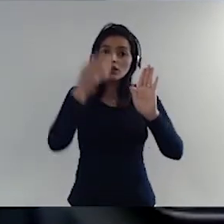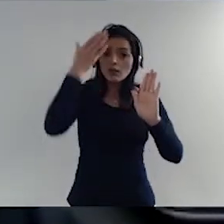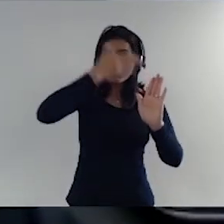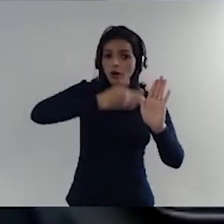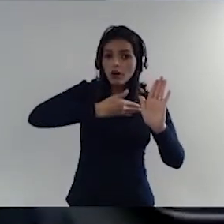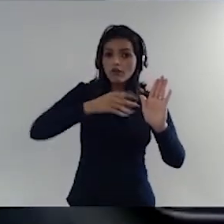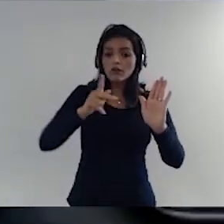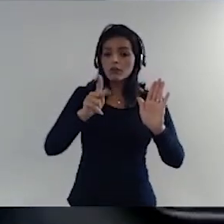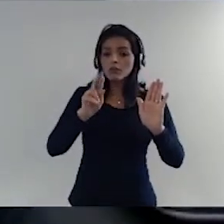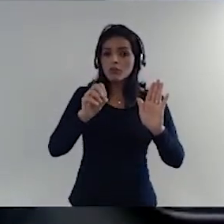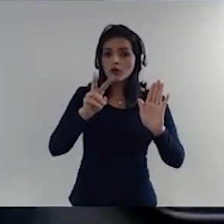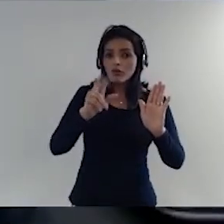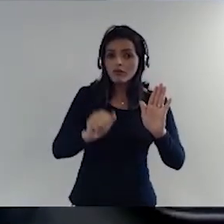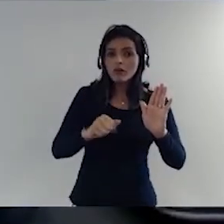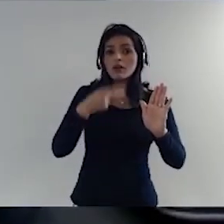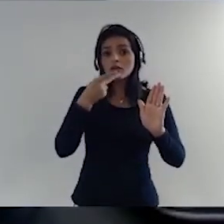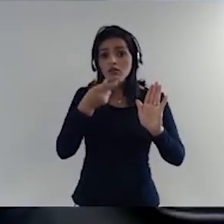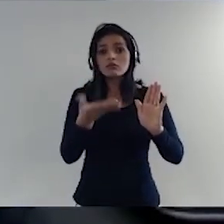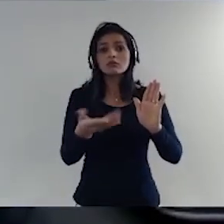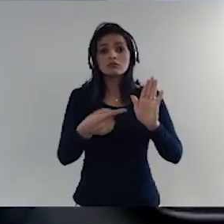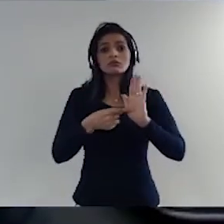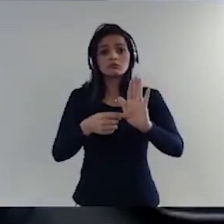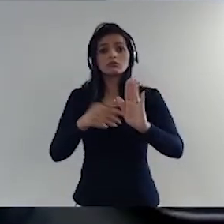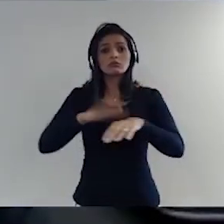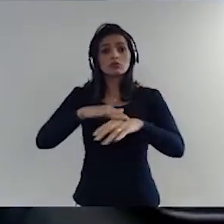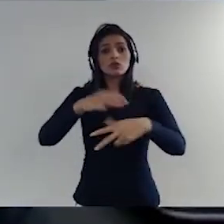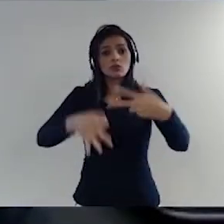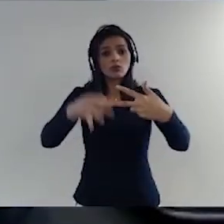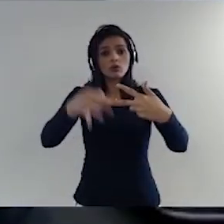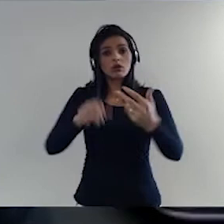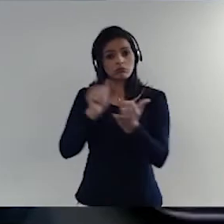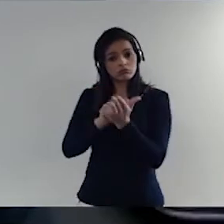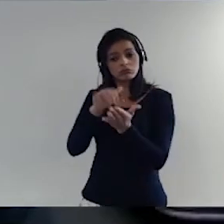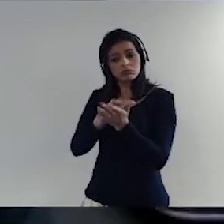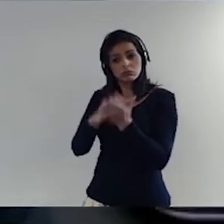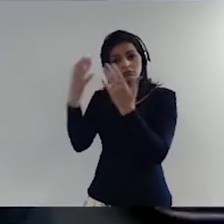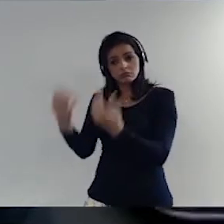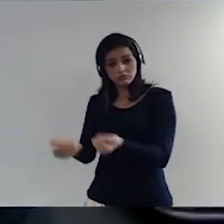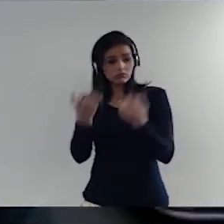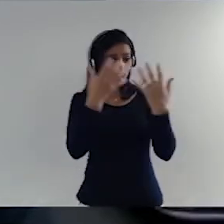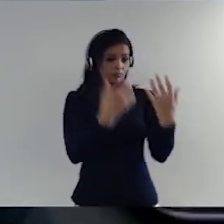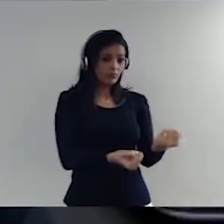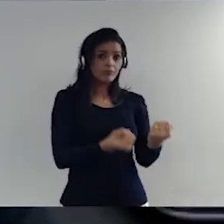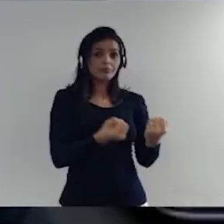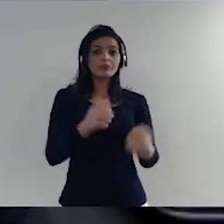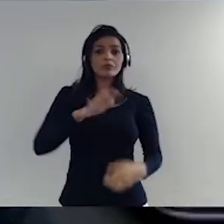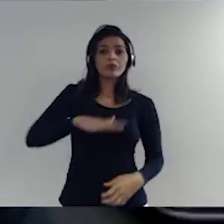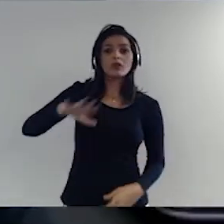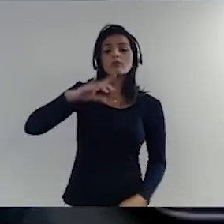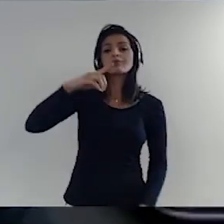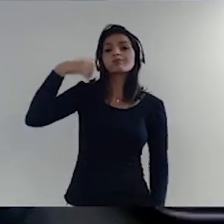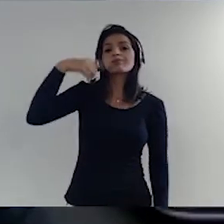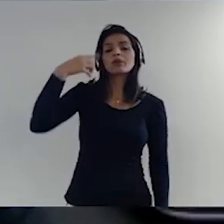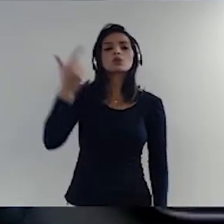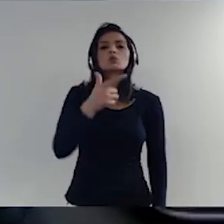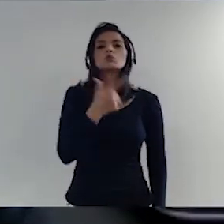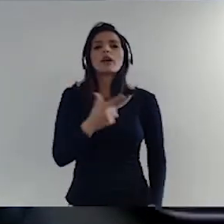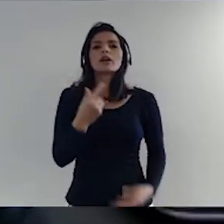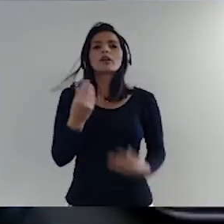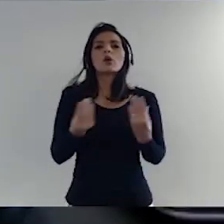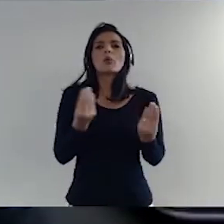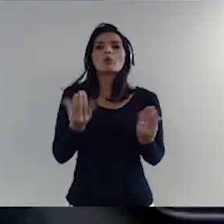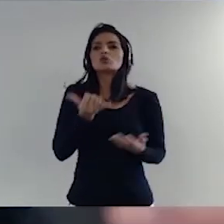um entendimento que é homologado por parte do Poder Judiciário. A advocacia não tem qualquer reparo a